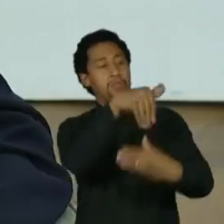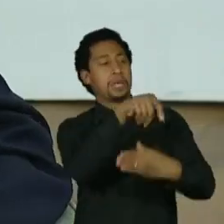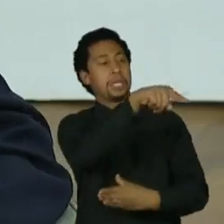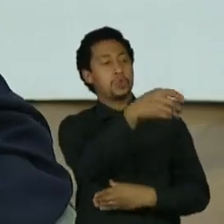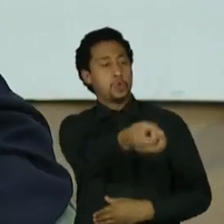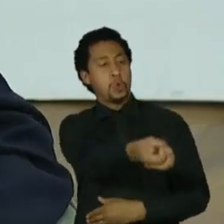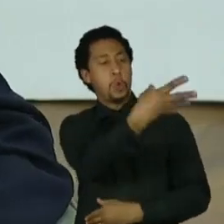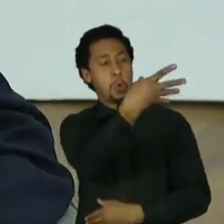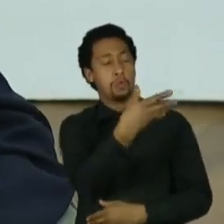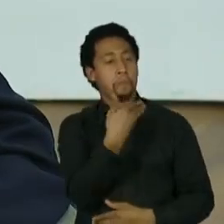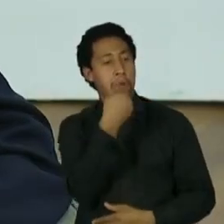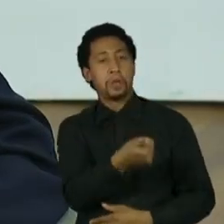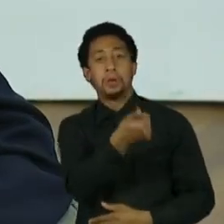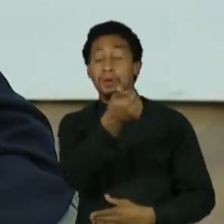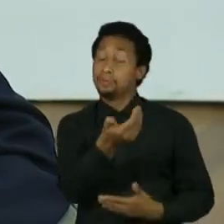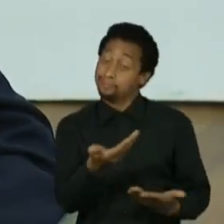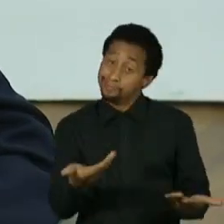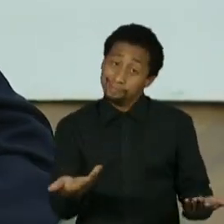direito